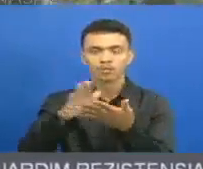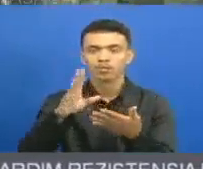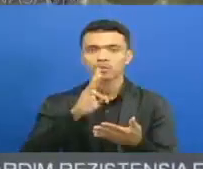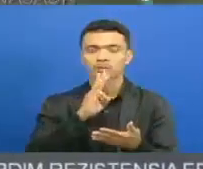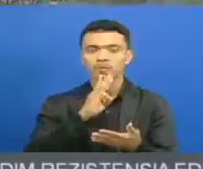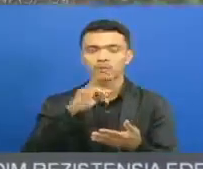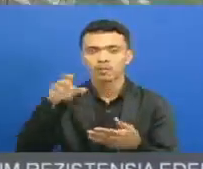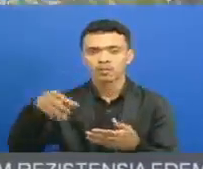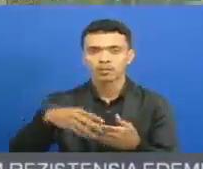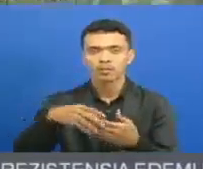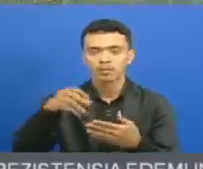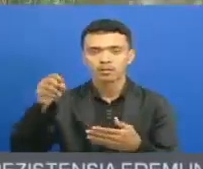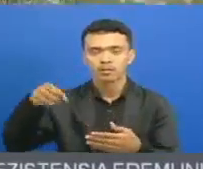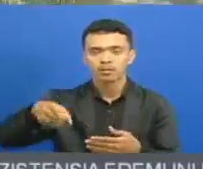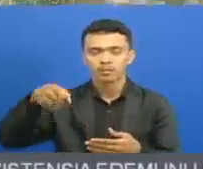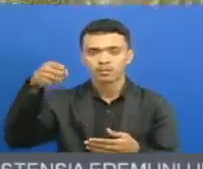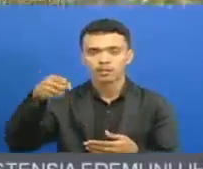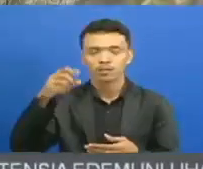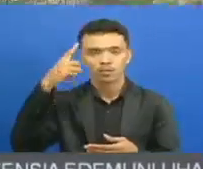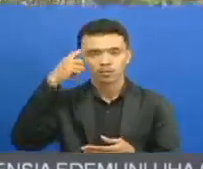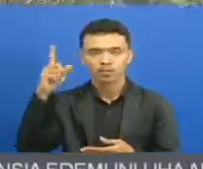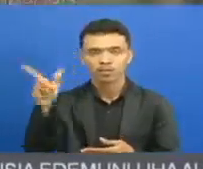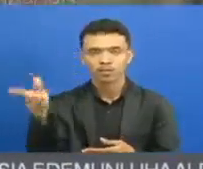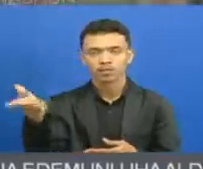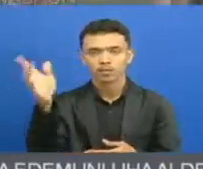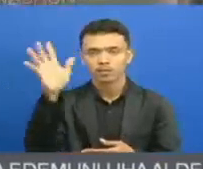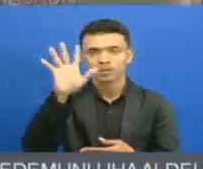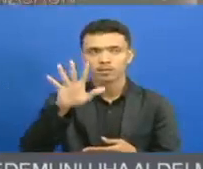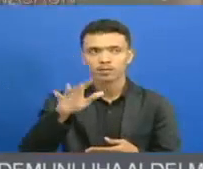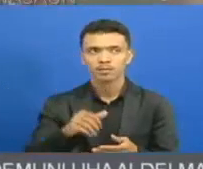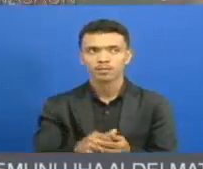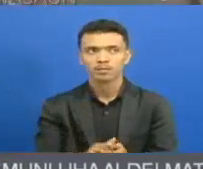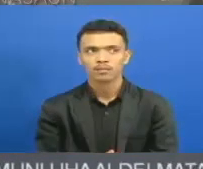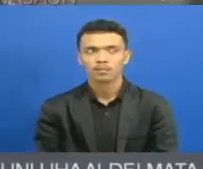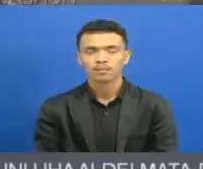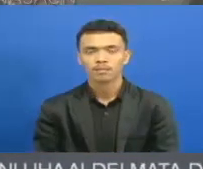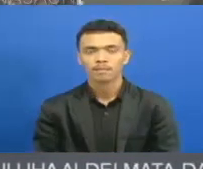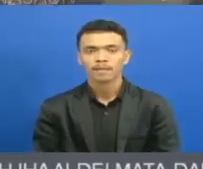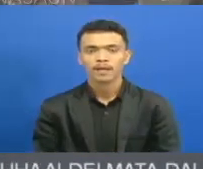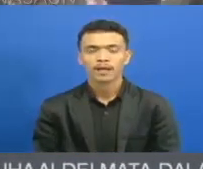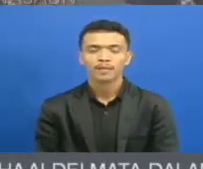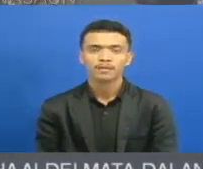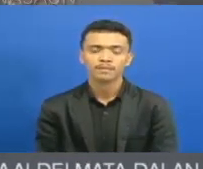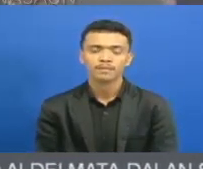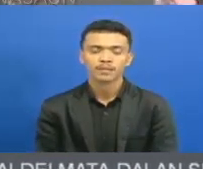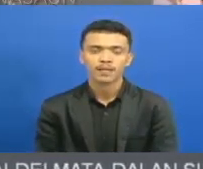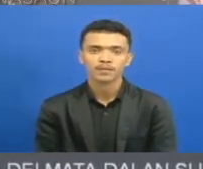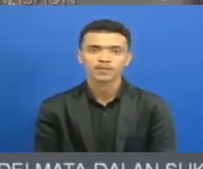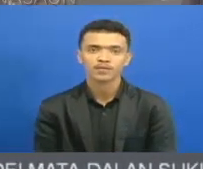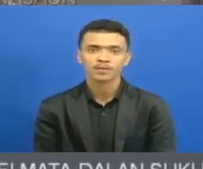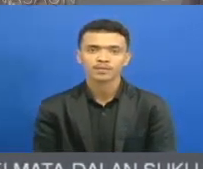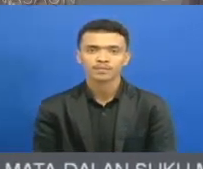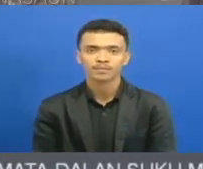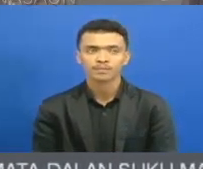litro lima, hofolin centavos rua nulo, recen lima. E a aldeia patruine, sira quando fulan agosto, be sira tem que